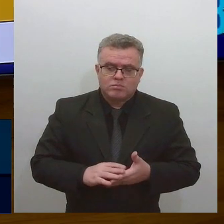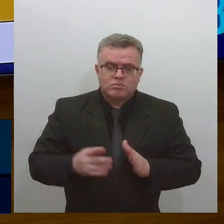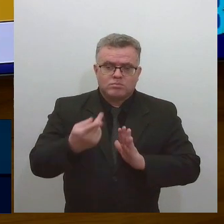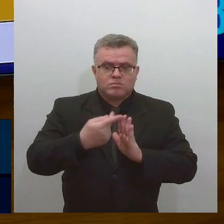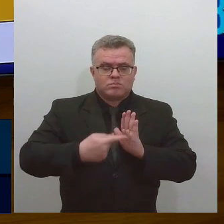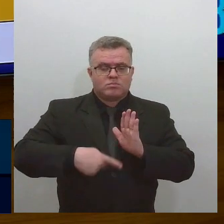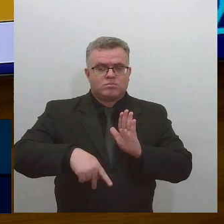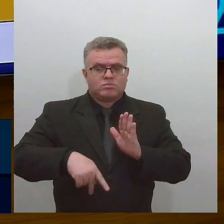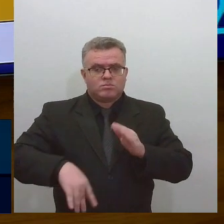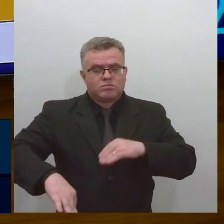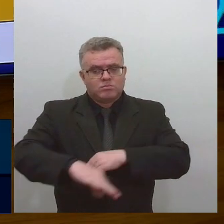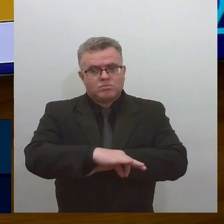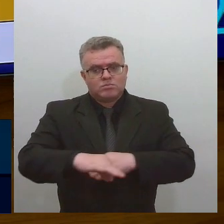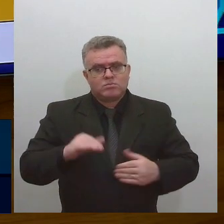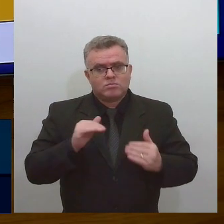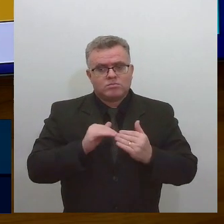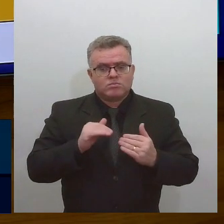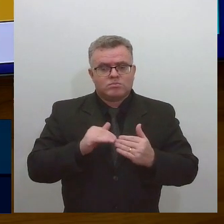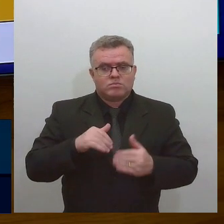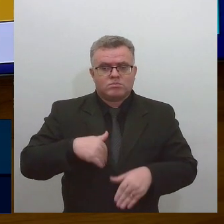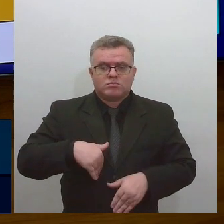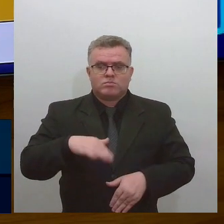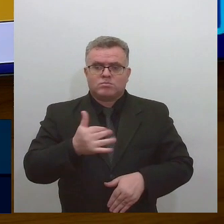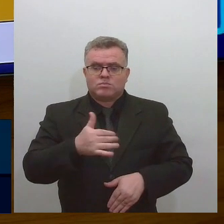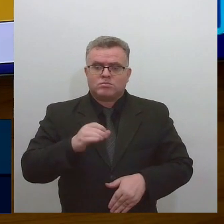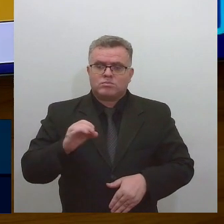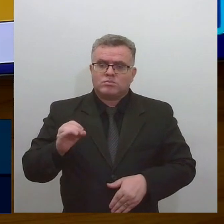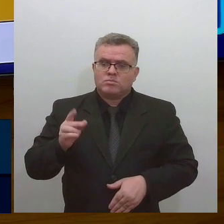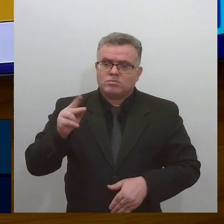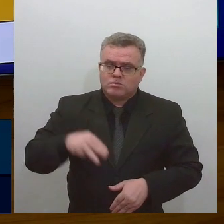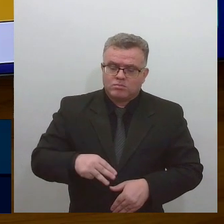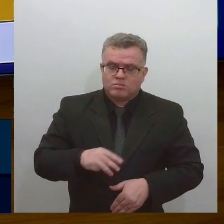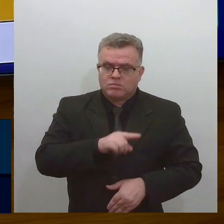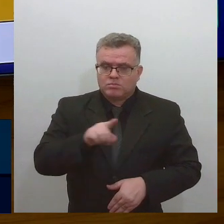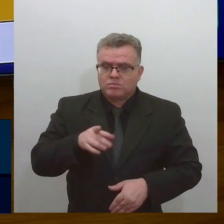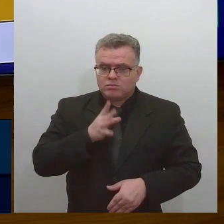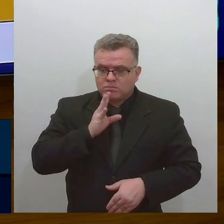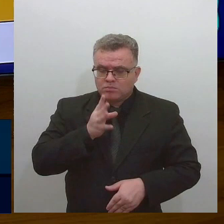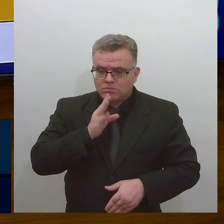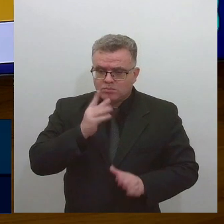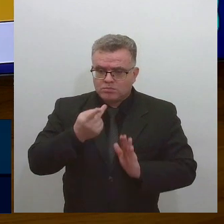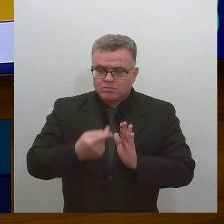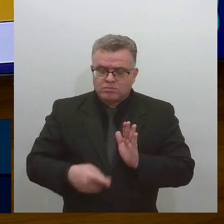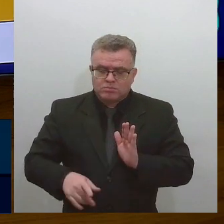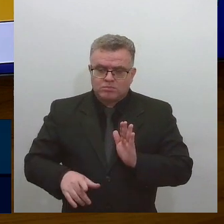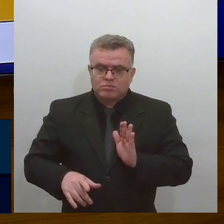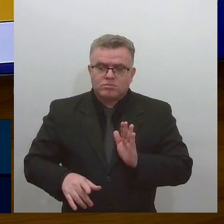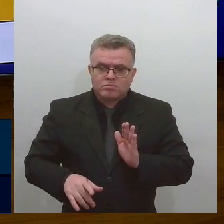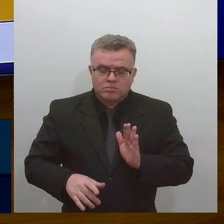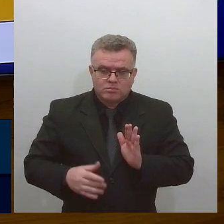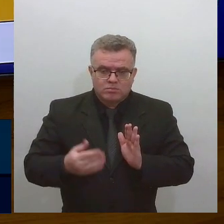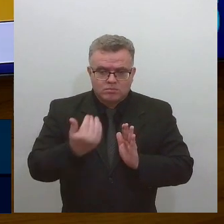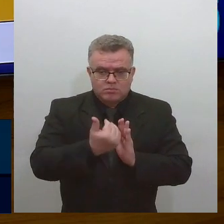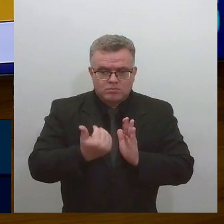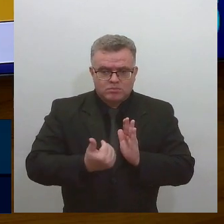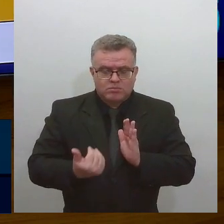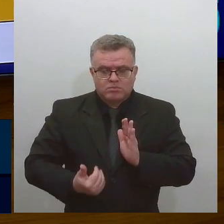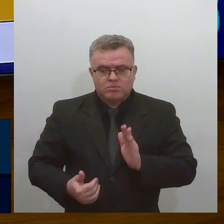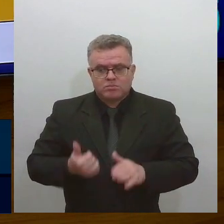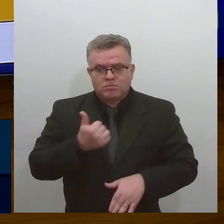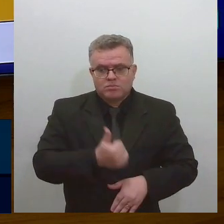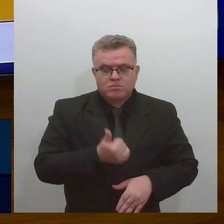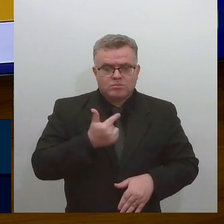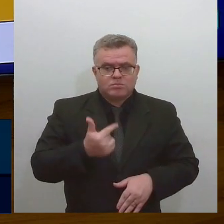Km de rodovia para vocês terem ideia esse projeto ele está orçado em cerca de R 20 milhões deais ele envolve diversas